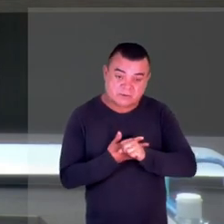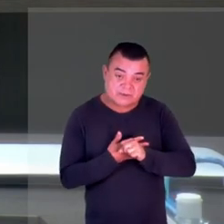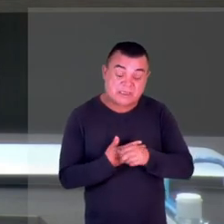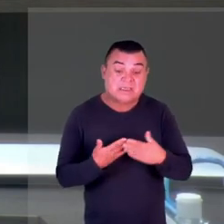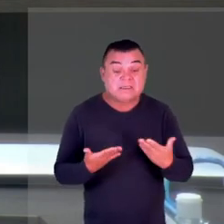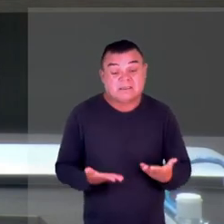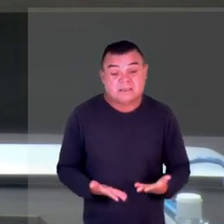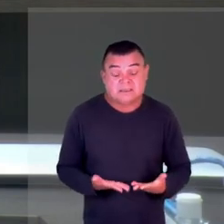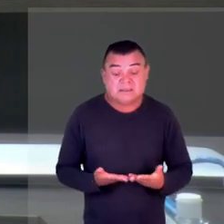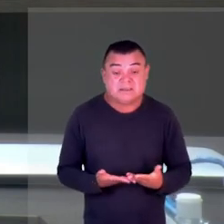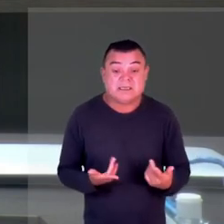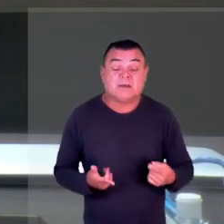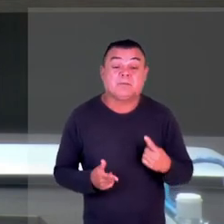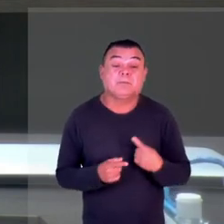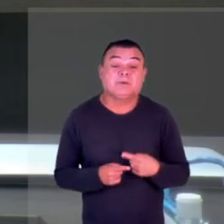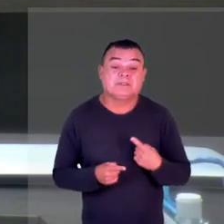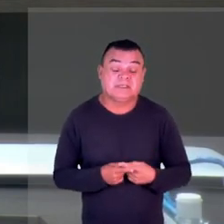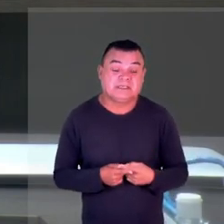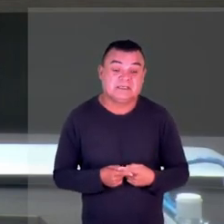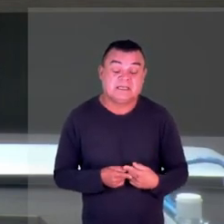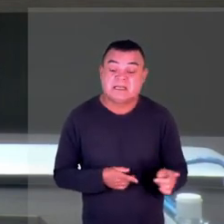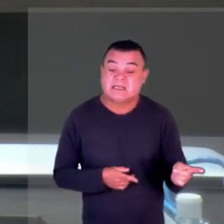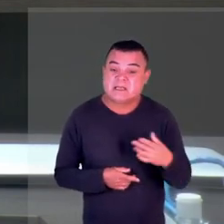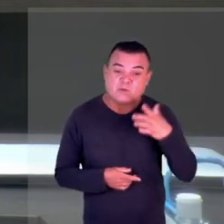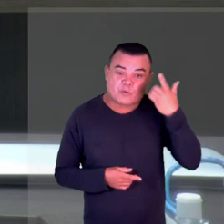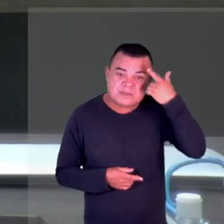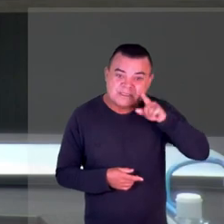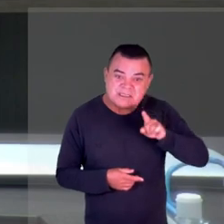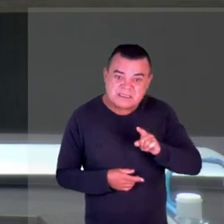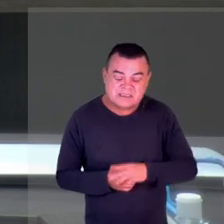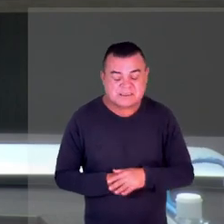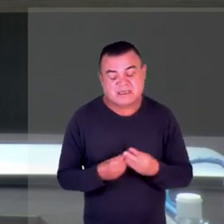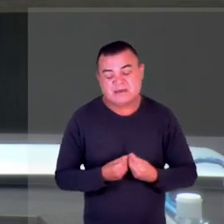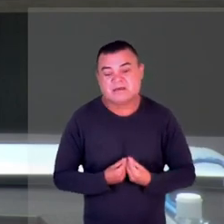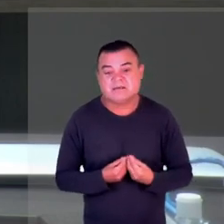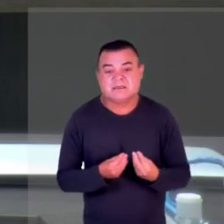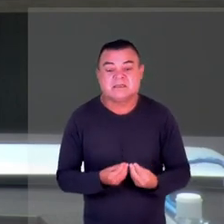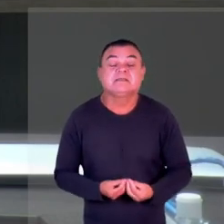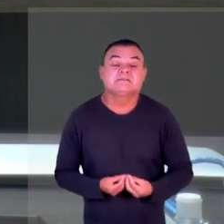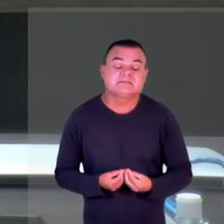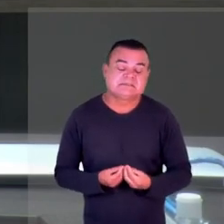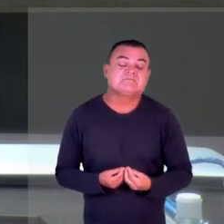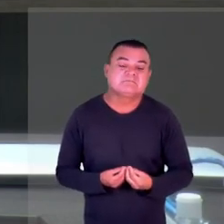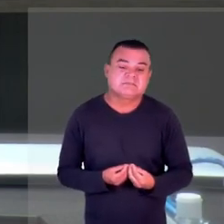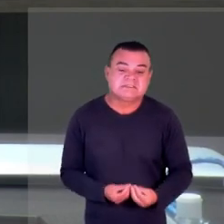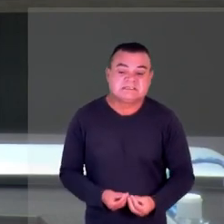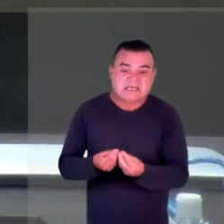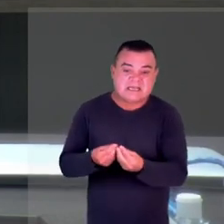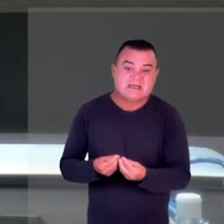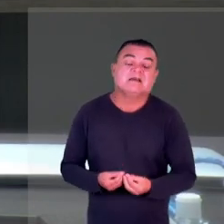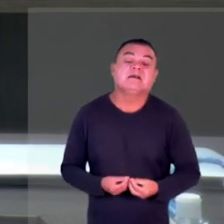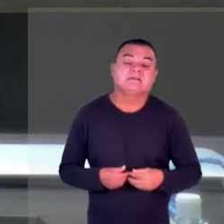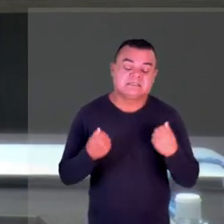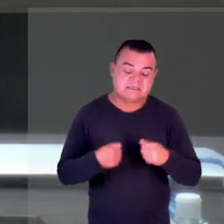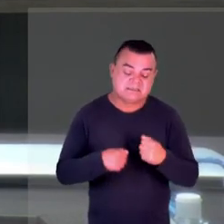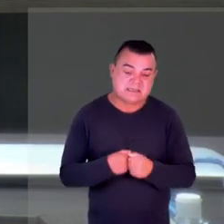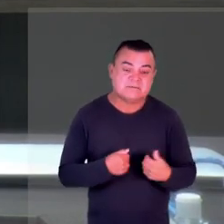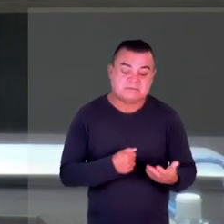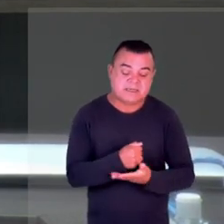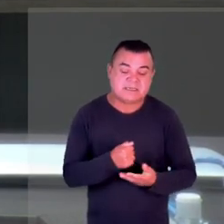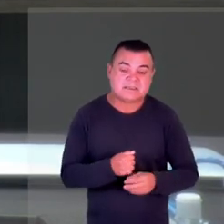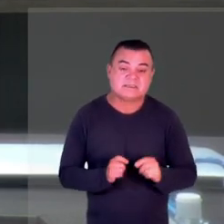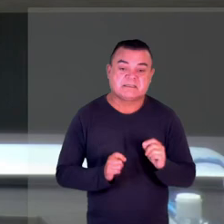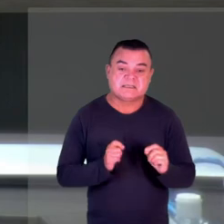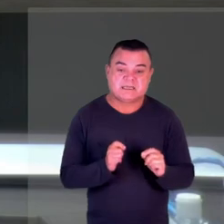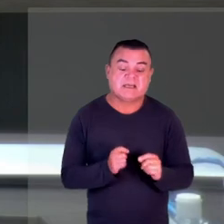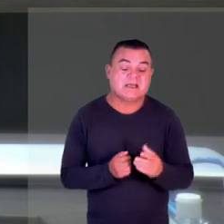é a questão de não se conseguir prover ao mínimo essa necessidade básica que é a alimentação